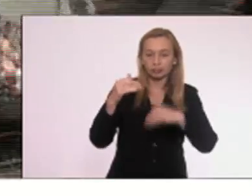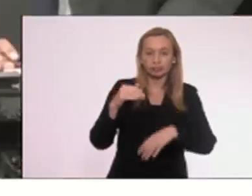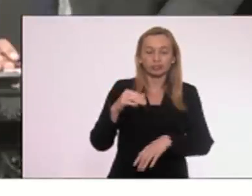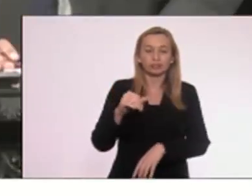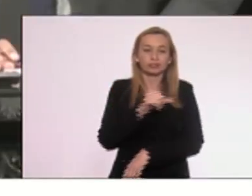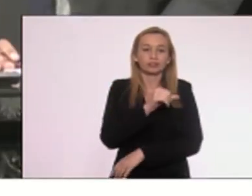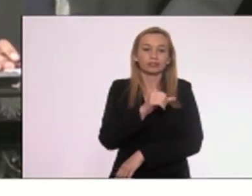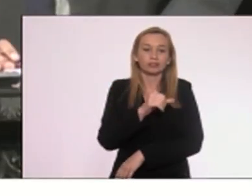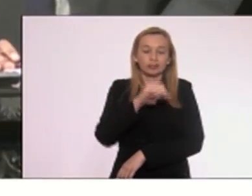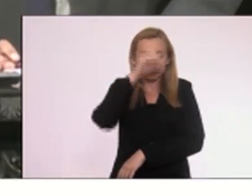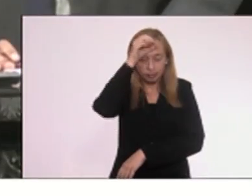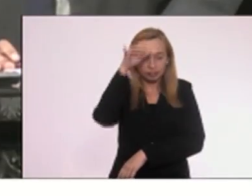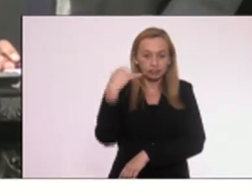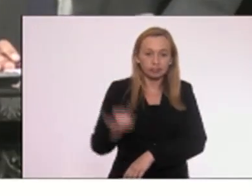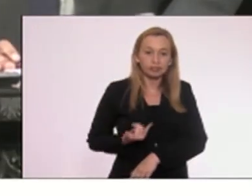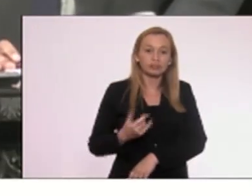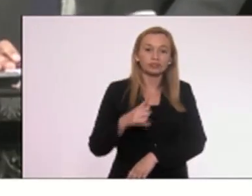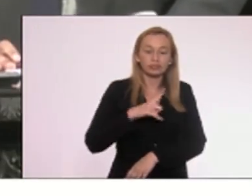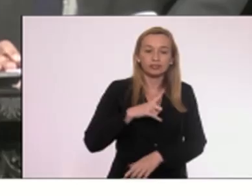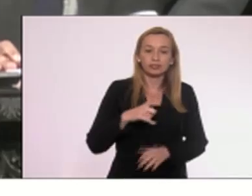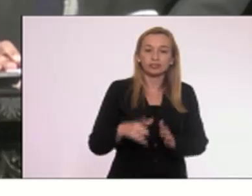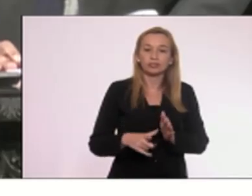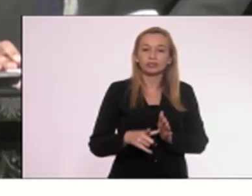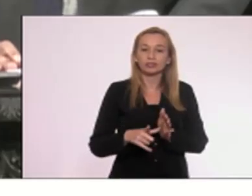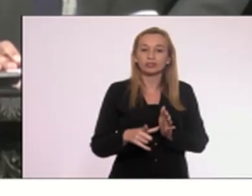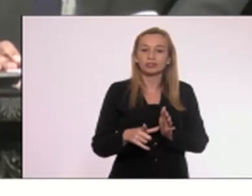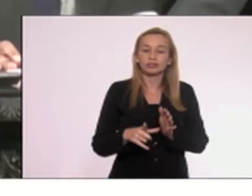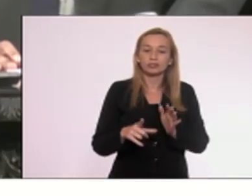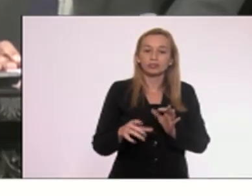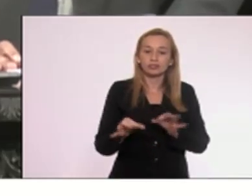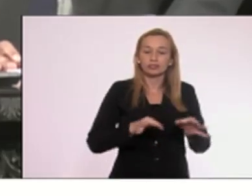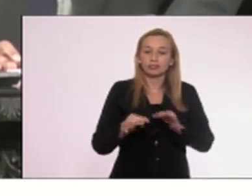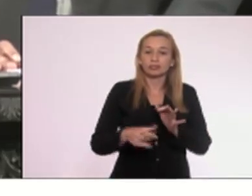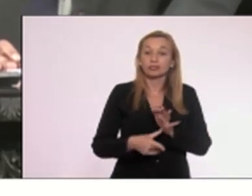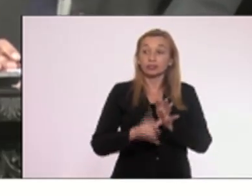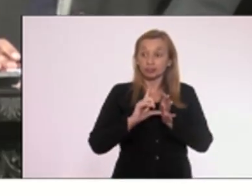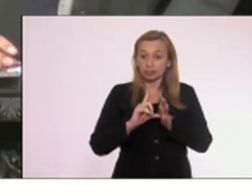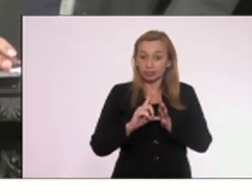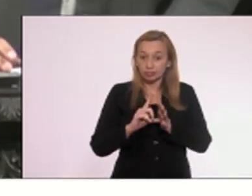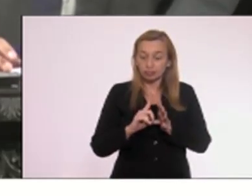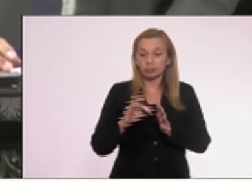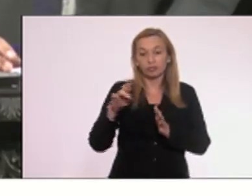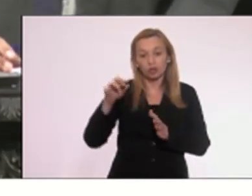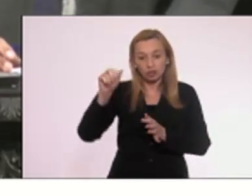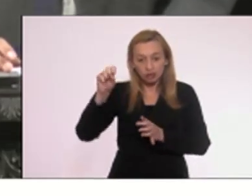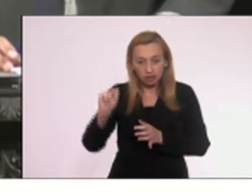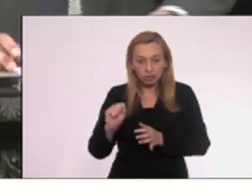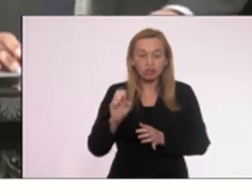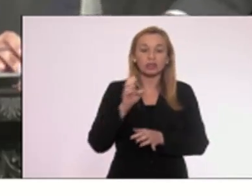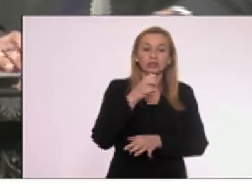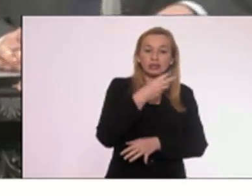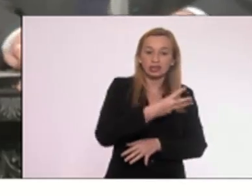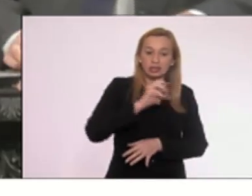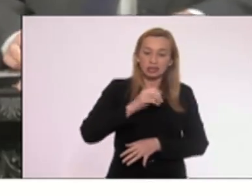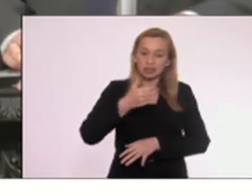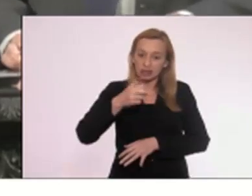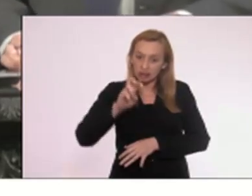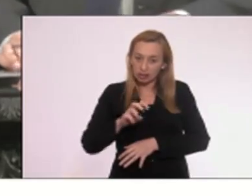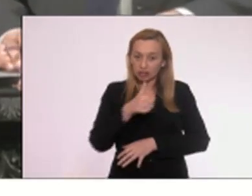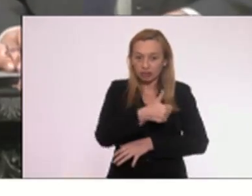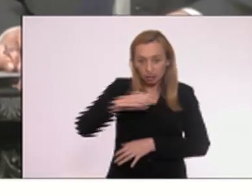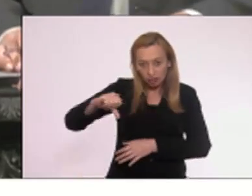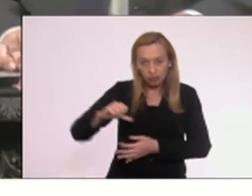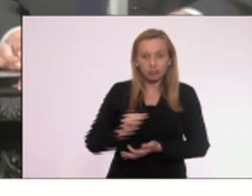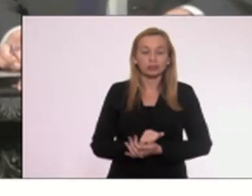anterior de autoria da deputada Rosane Félix, projeto do 305 de 19.